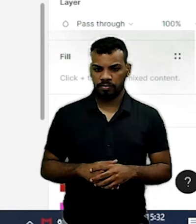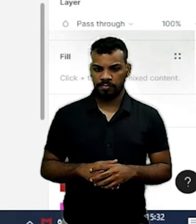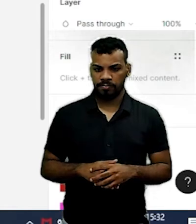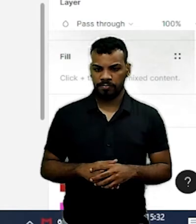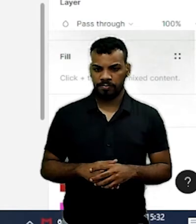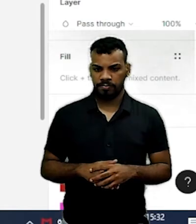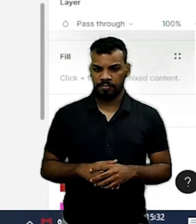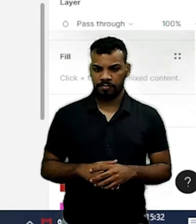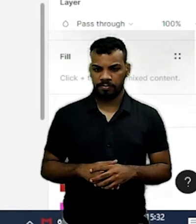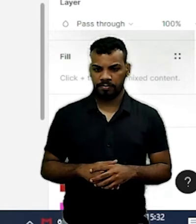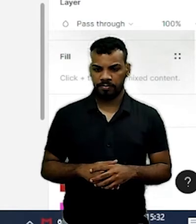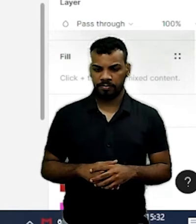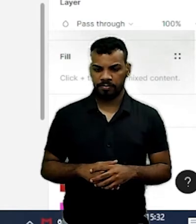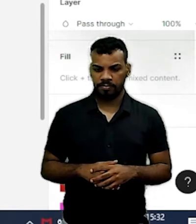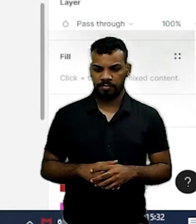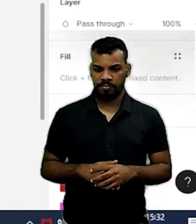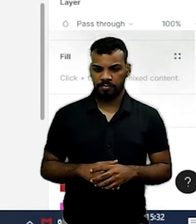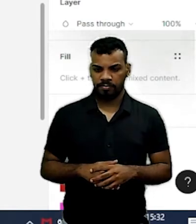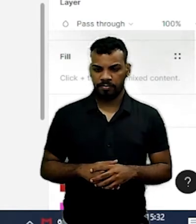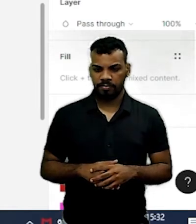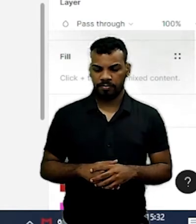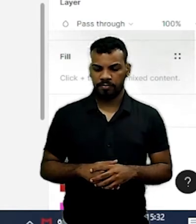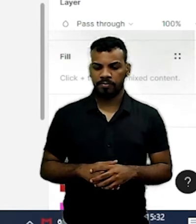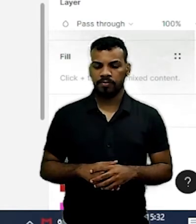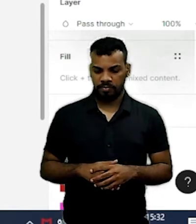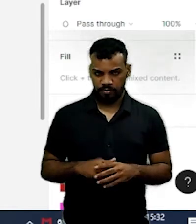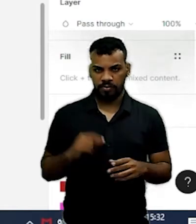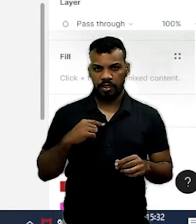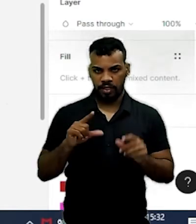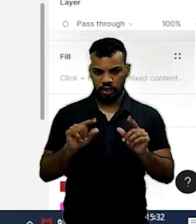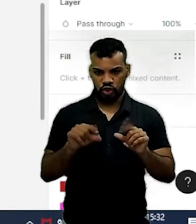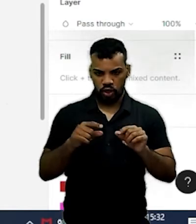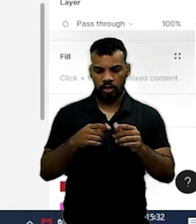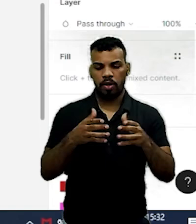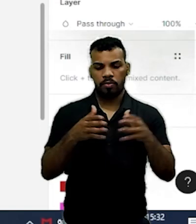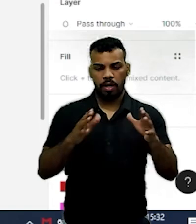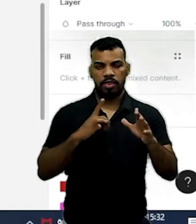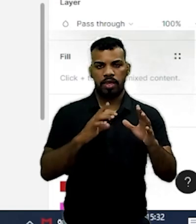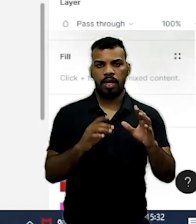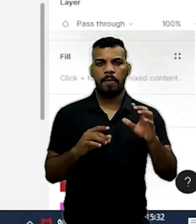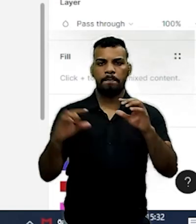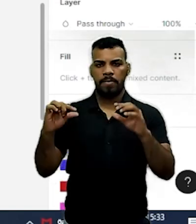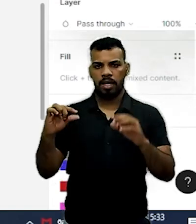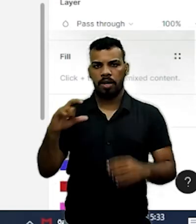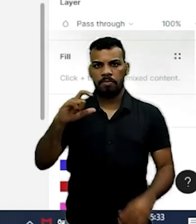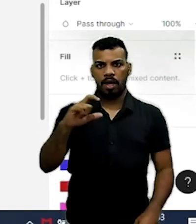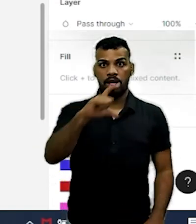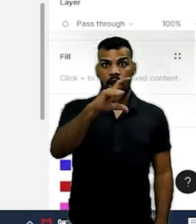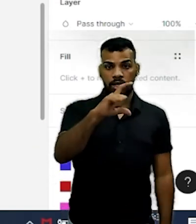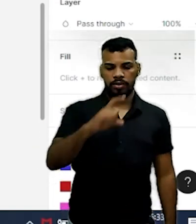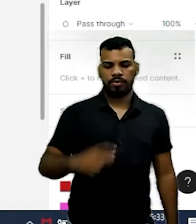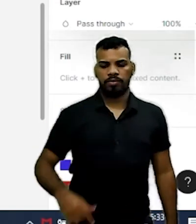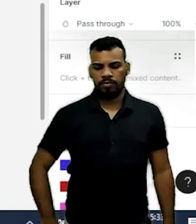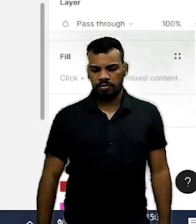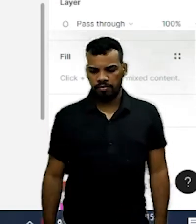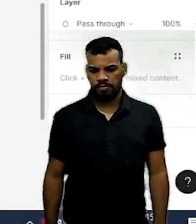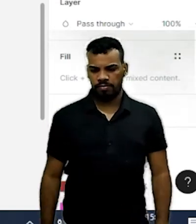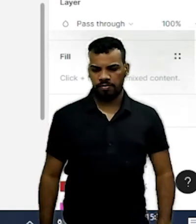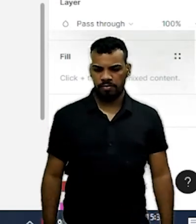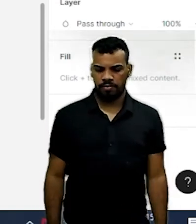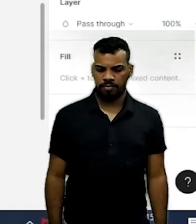justamente o espaço médio entre esse para esse e desse para